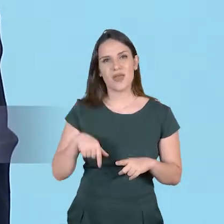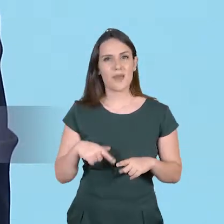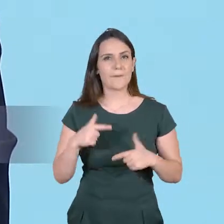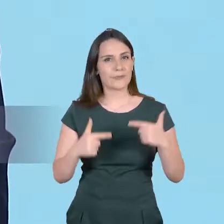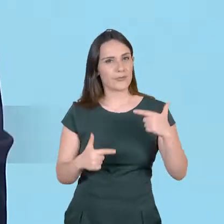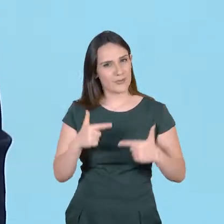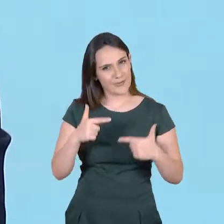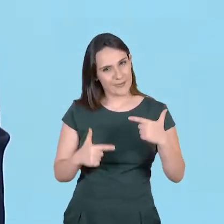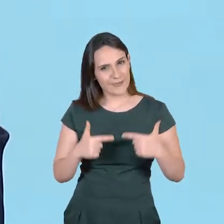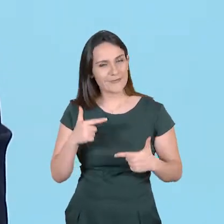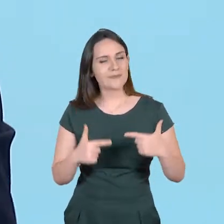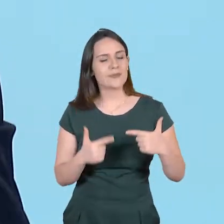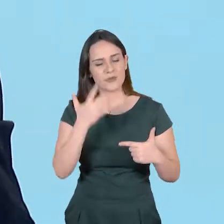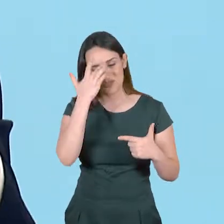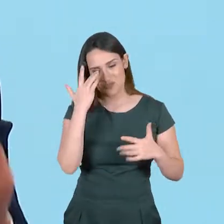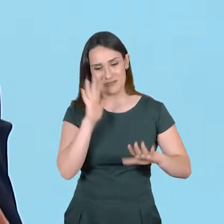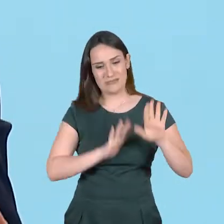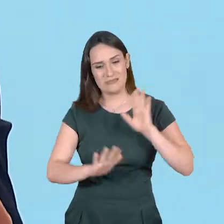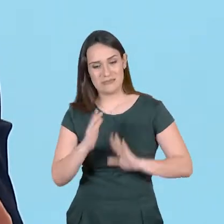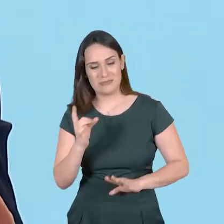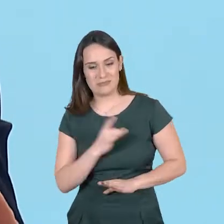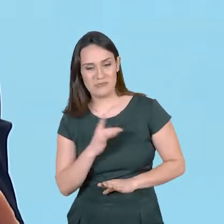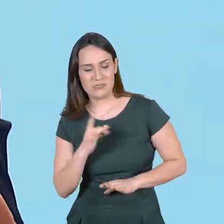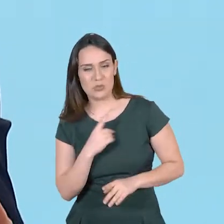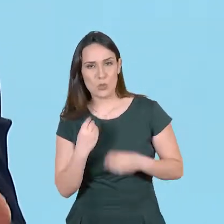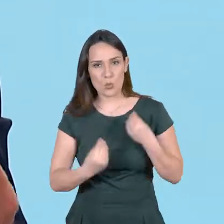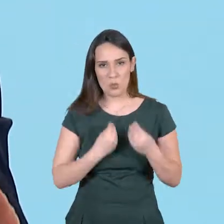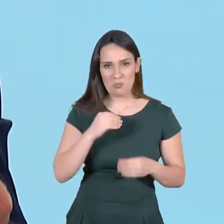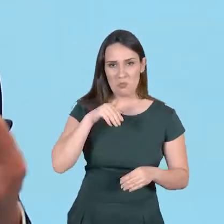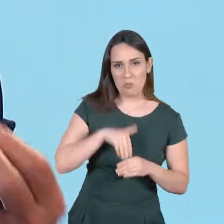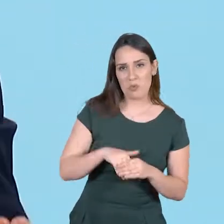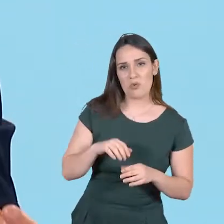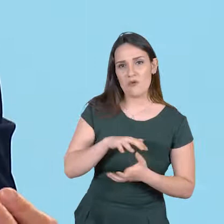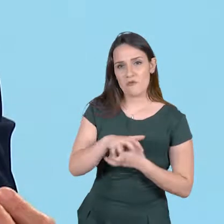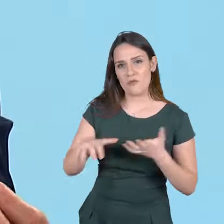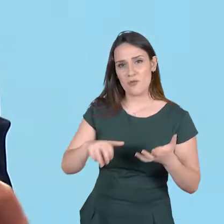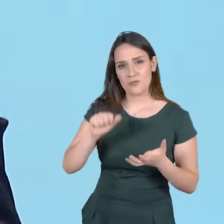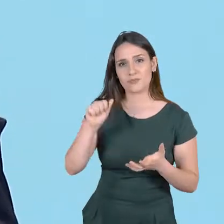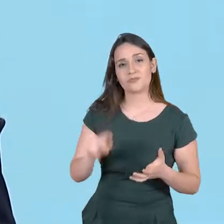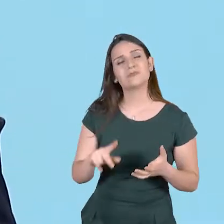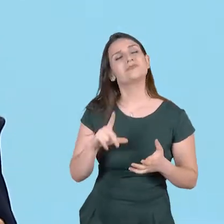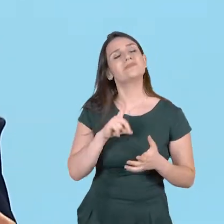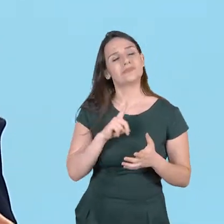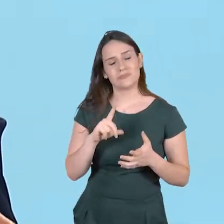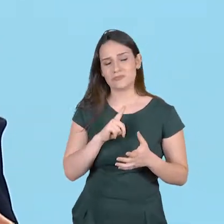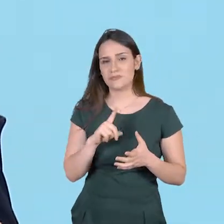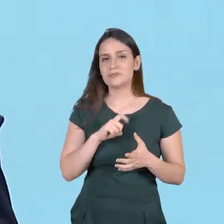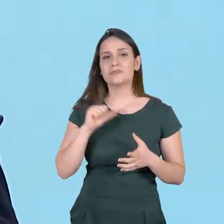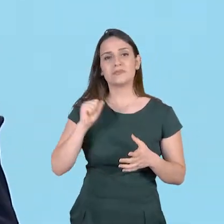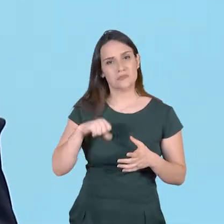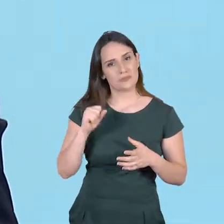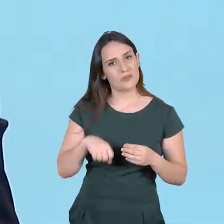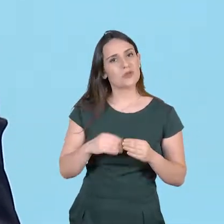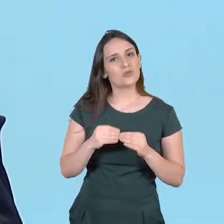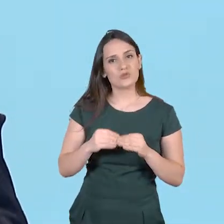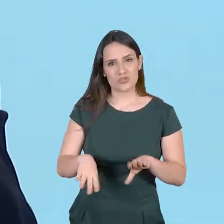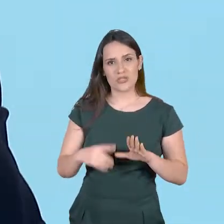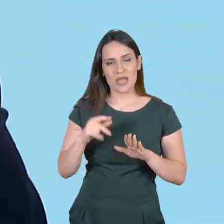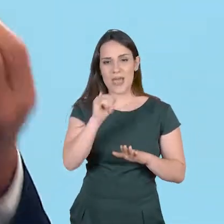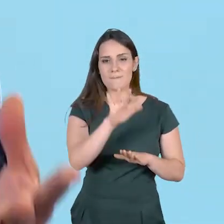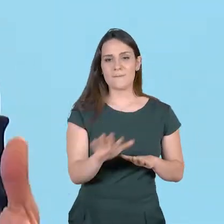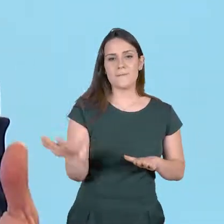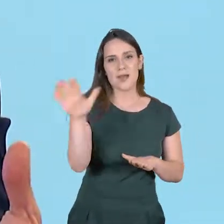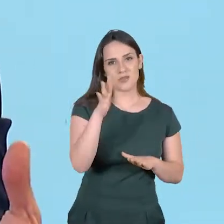né? Votar a reforma da Previdência traz um desgaste para o deputado federal, né? Porque ele